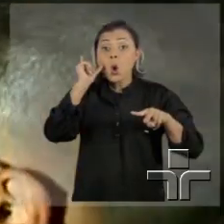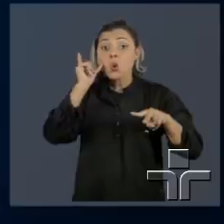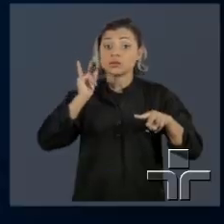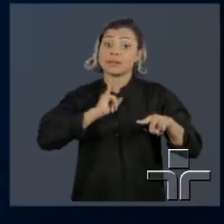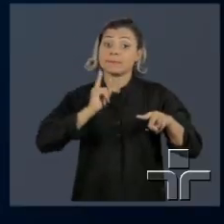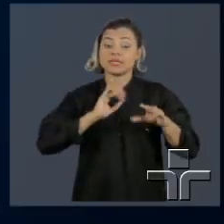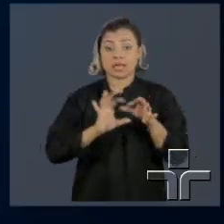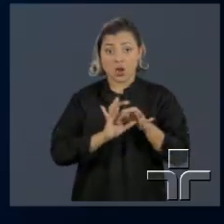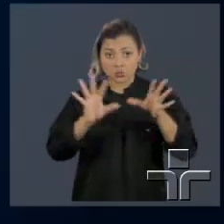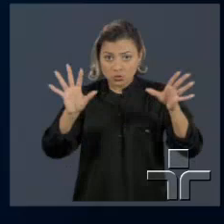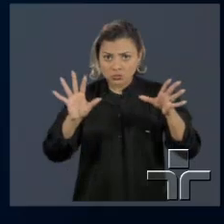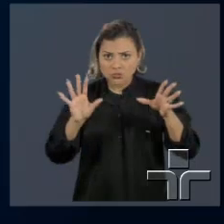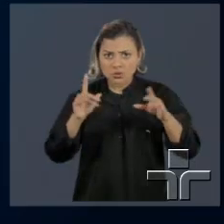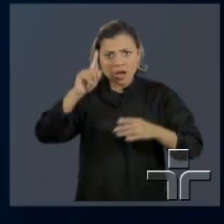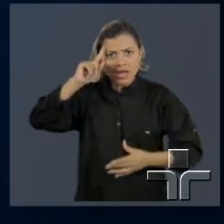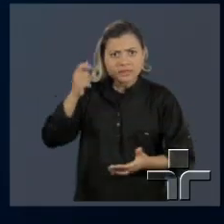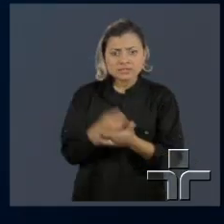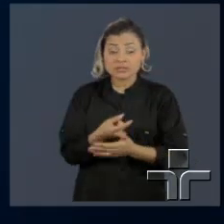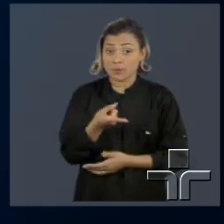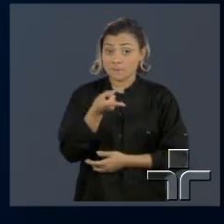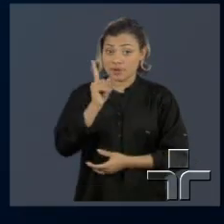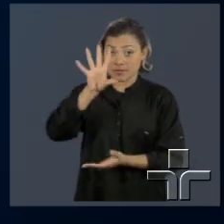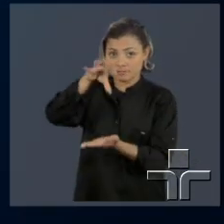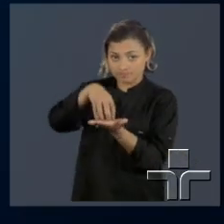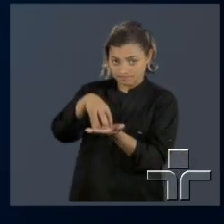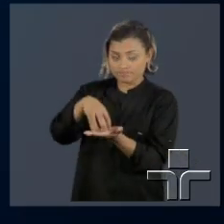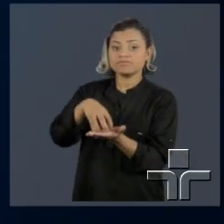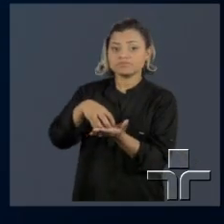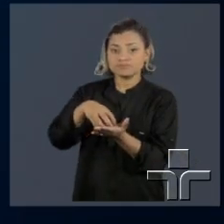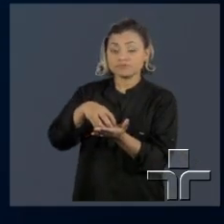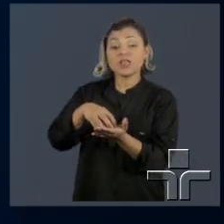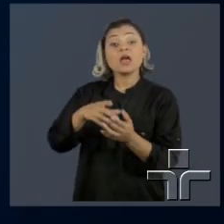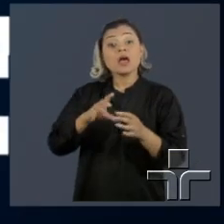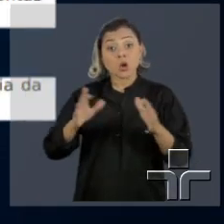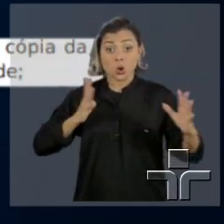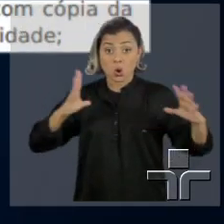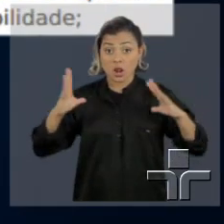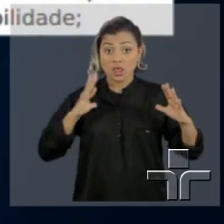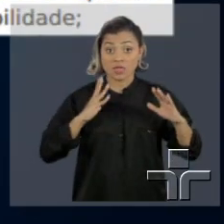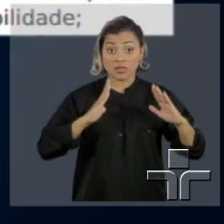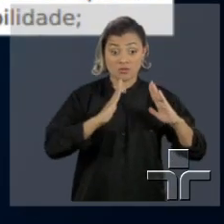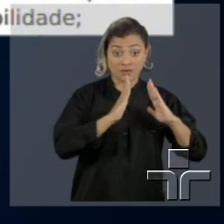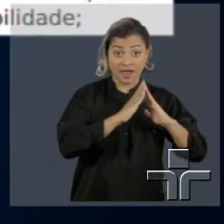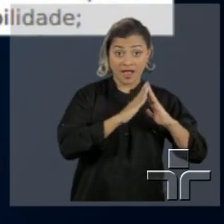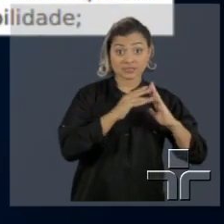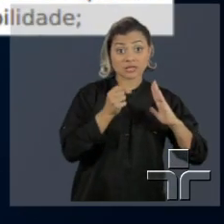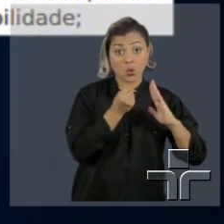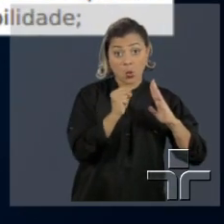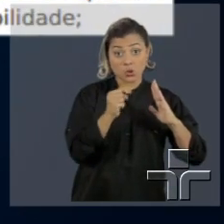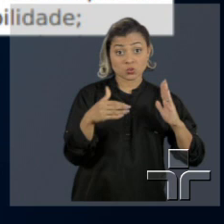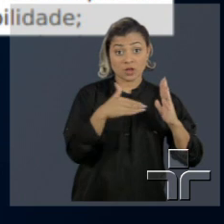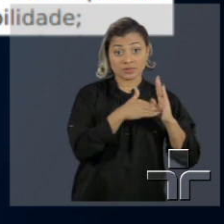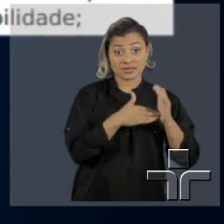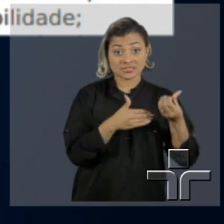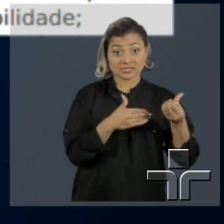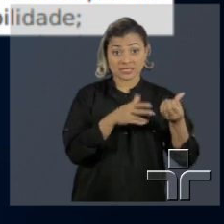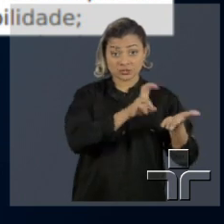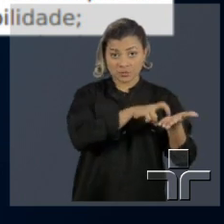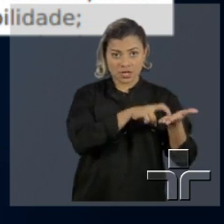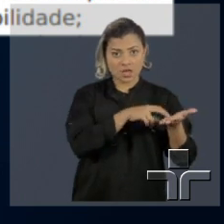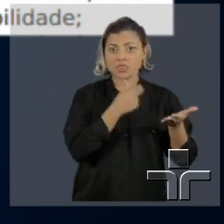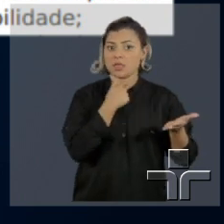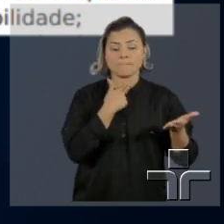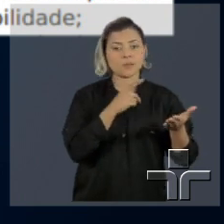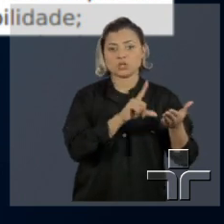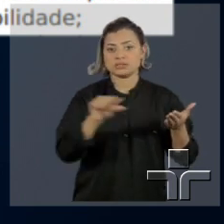Mineira. Segundo a decisão da primeira vara criminal, o ex-goleiro terá que estar em casa entre 8 da noite e 6 da manhã. Não poderá